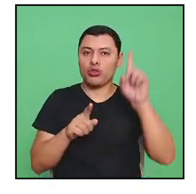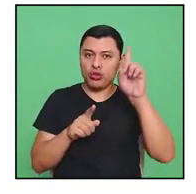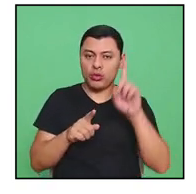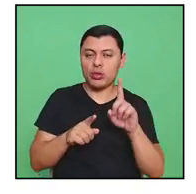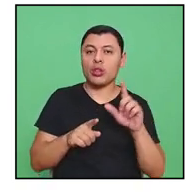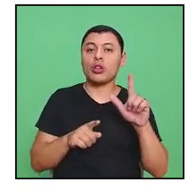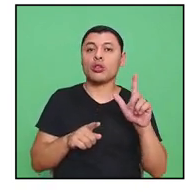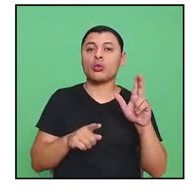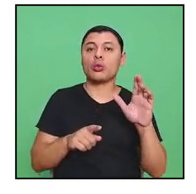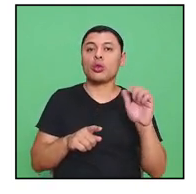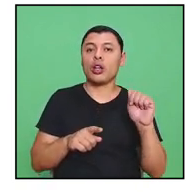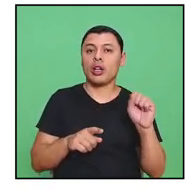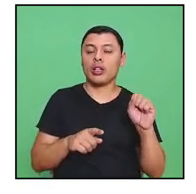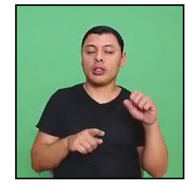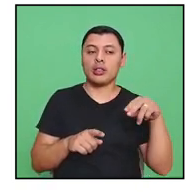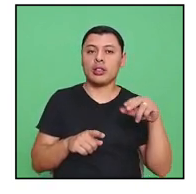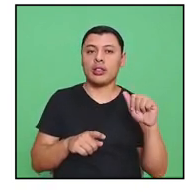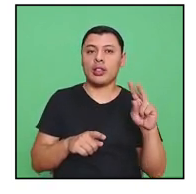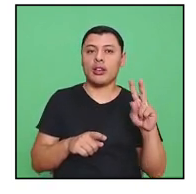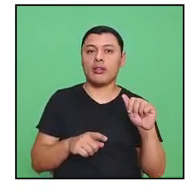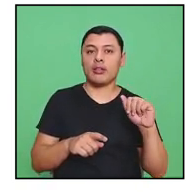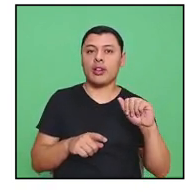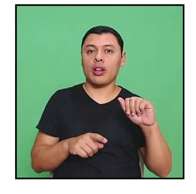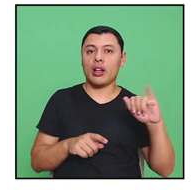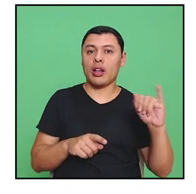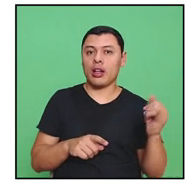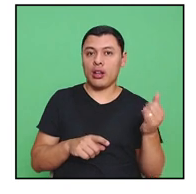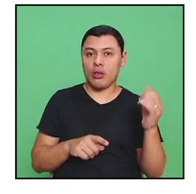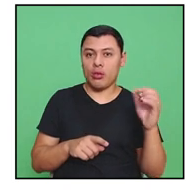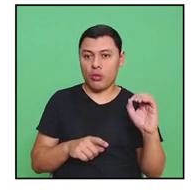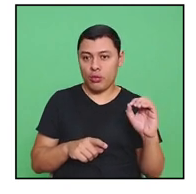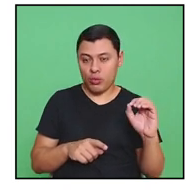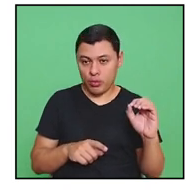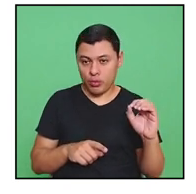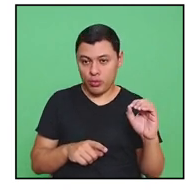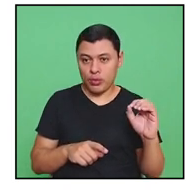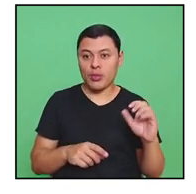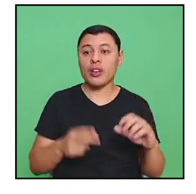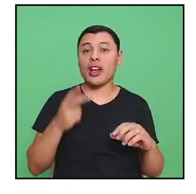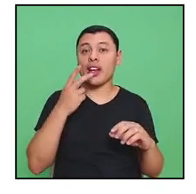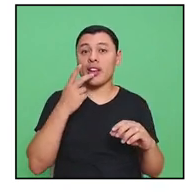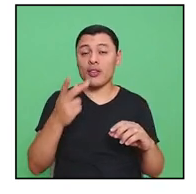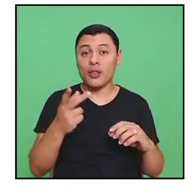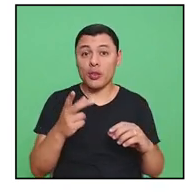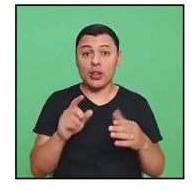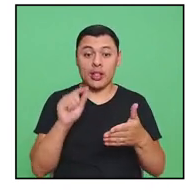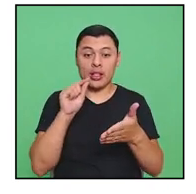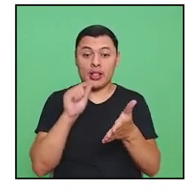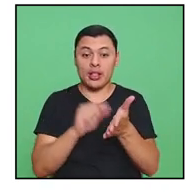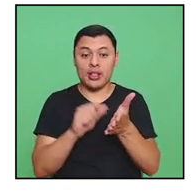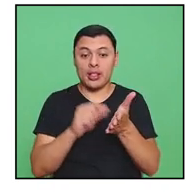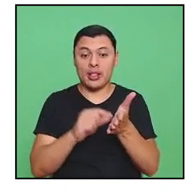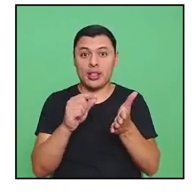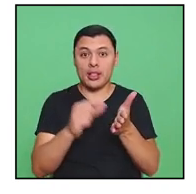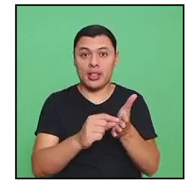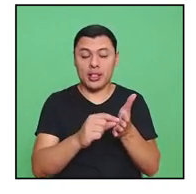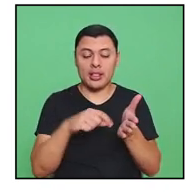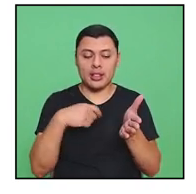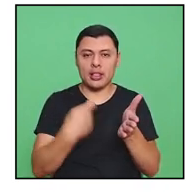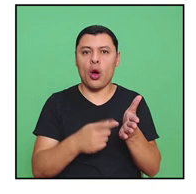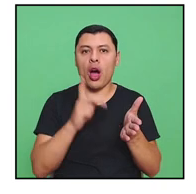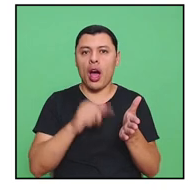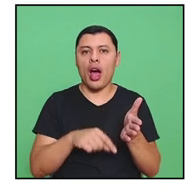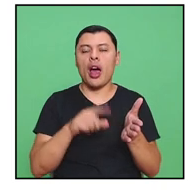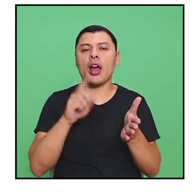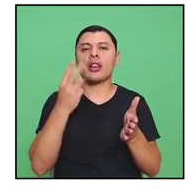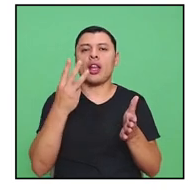Navarro, que deu o nome a esse trabalho de Reticências no Fundo, são três pontos finais seguidos. E a trilha sonora, ela foi